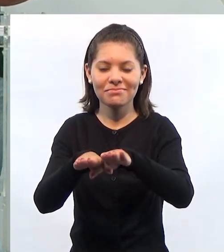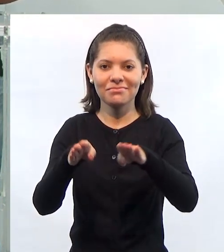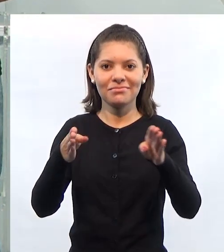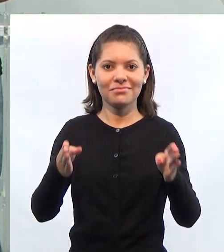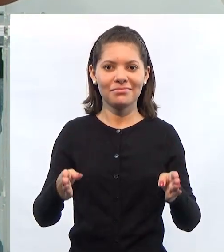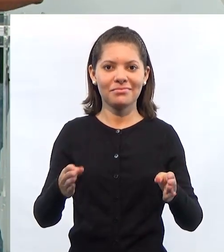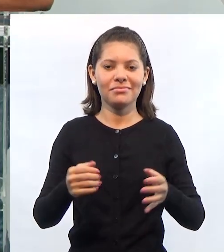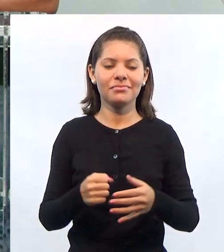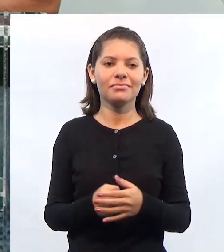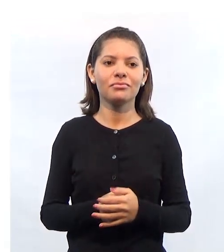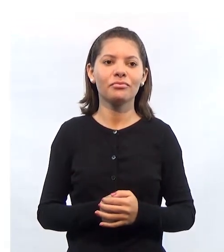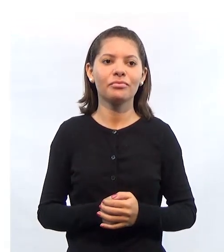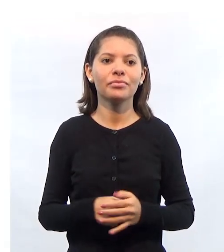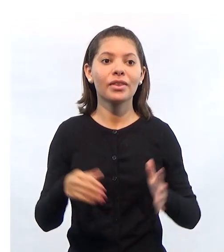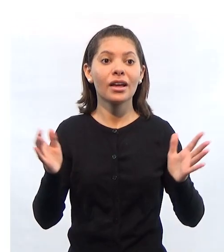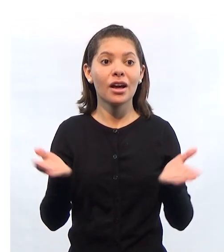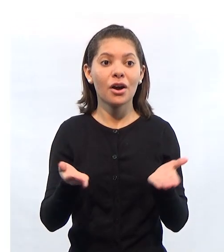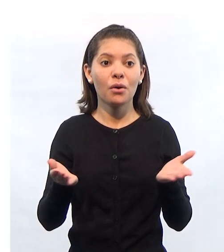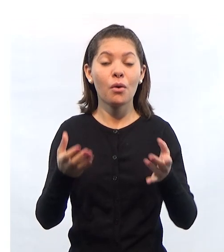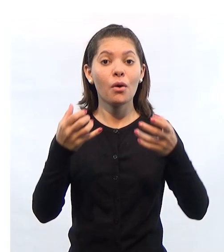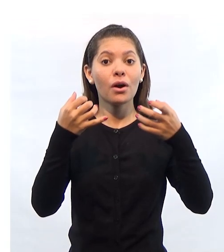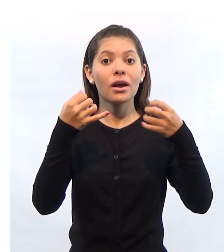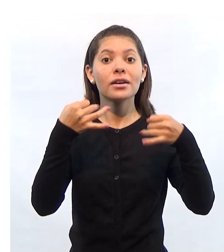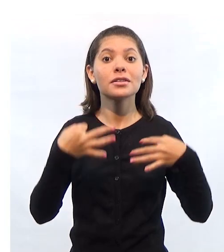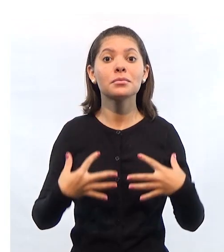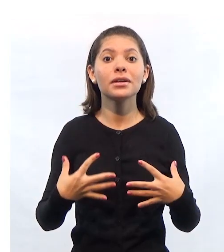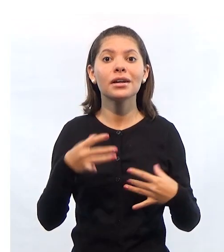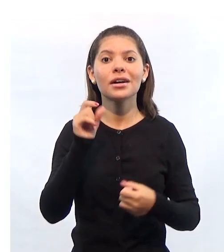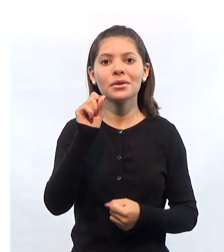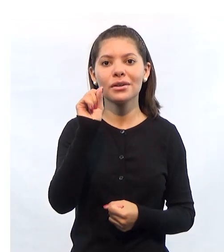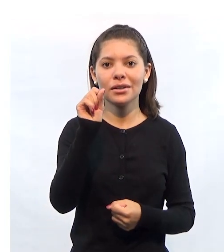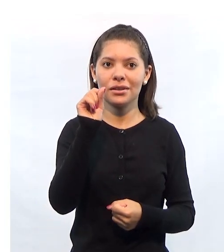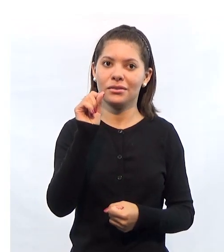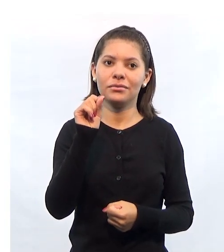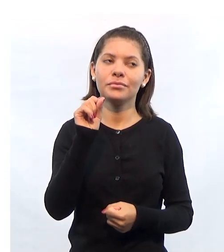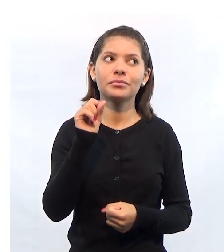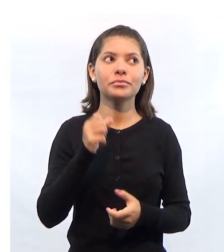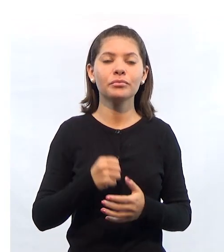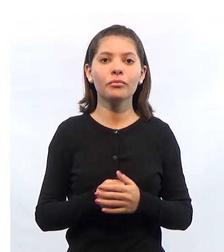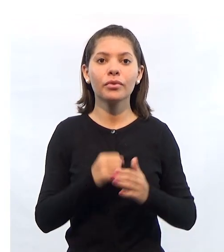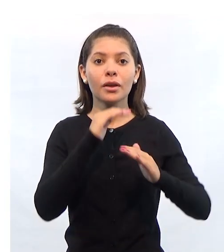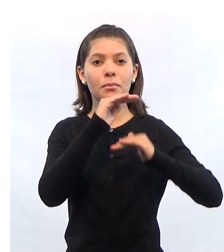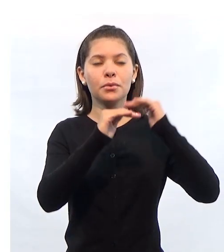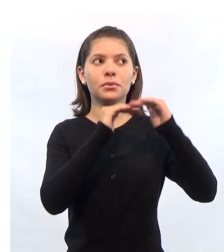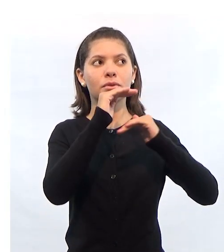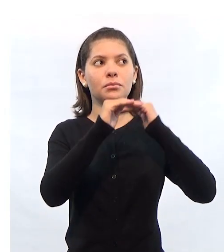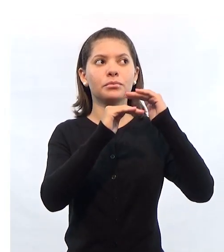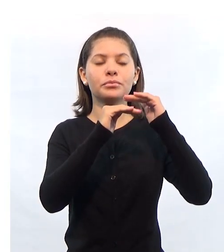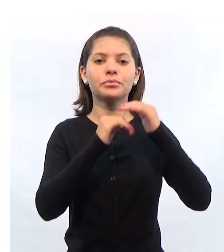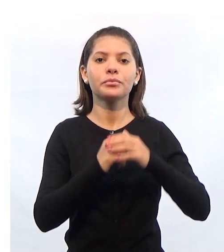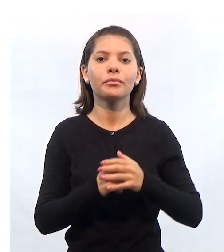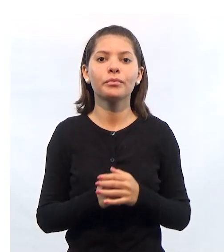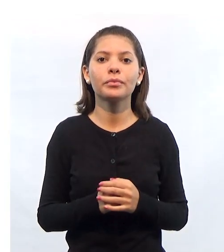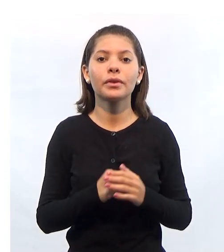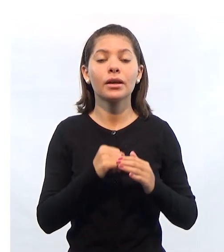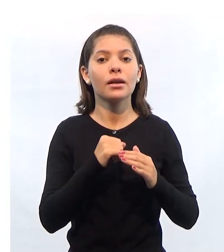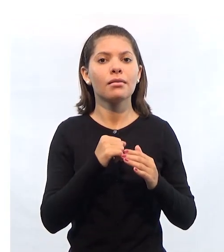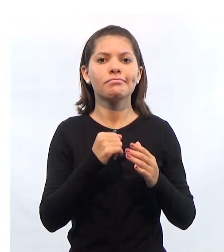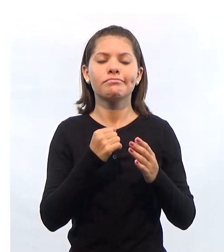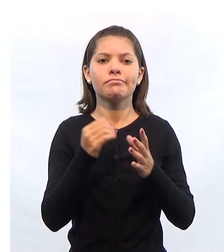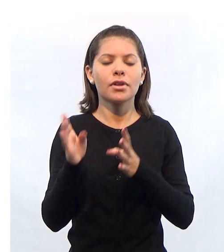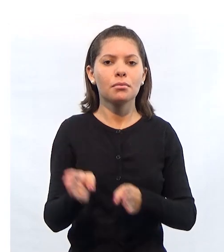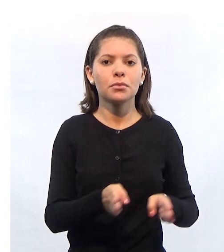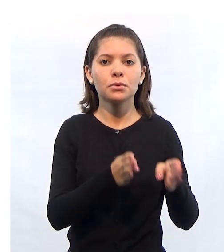sua mesa. Agora nós vamos falar um pouco sobre o fenômeno da produção. Na produção